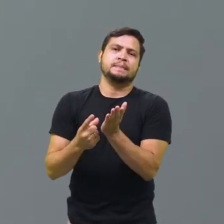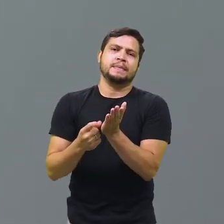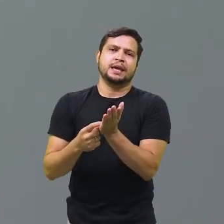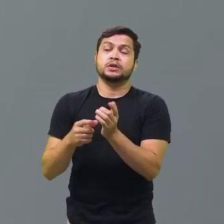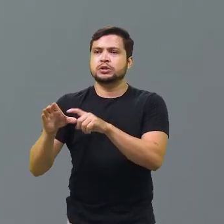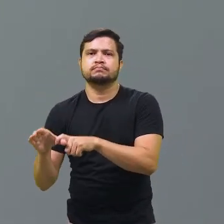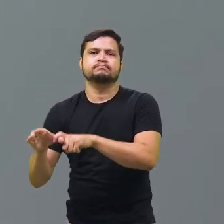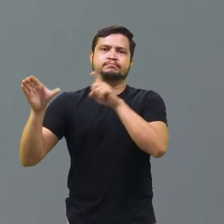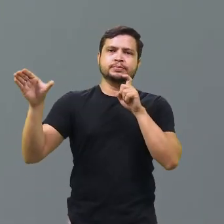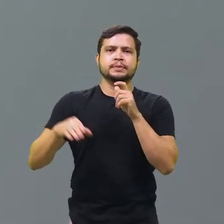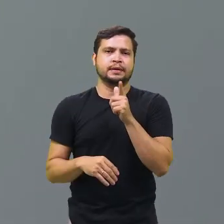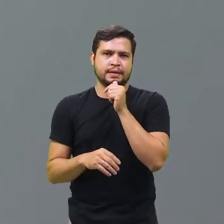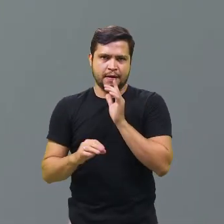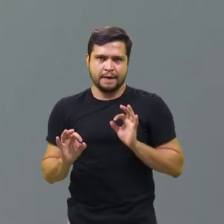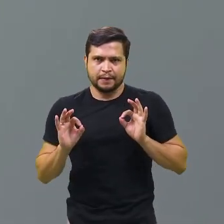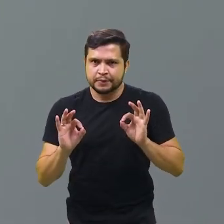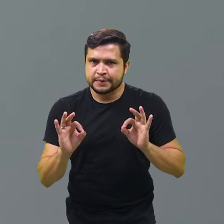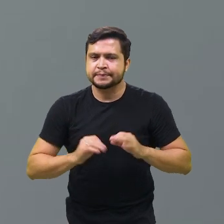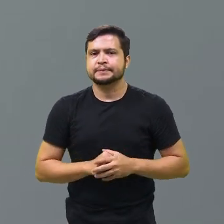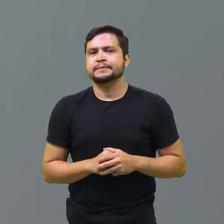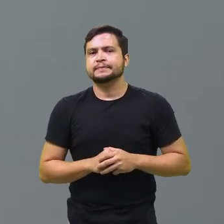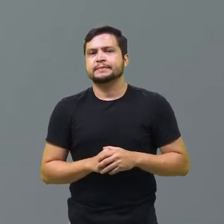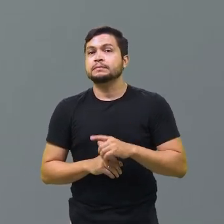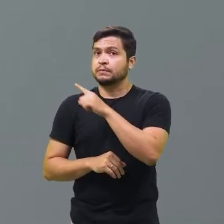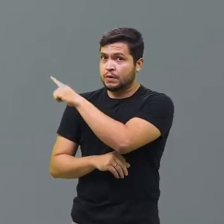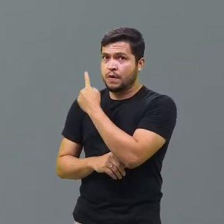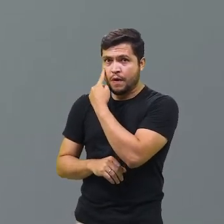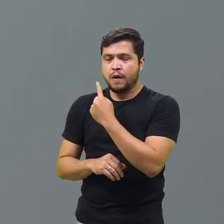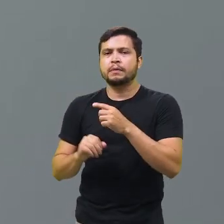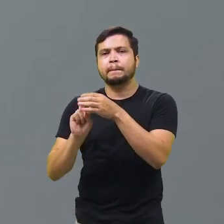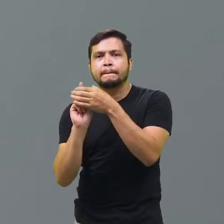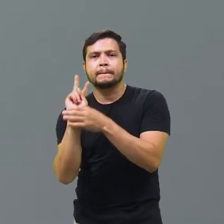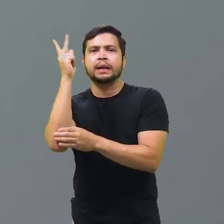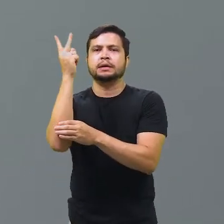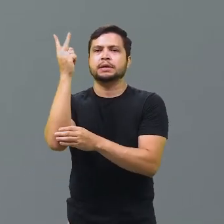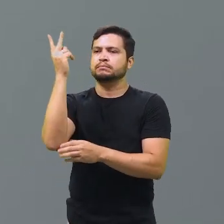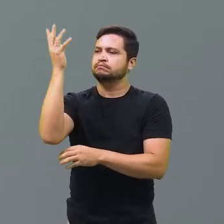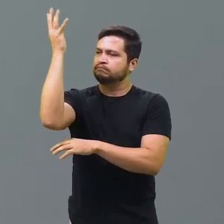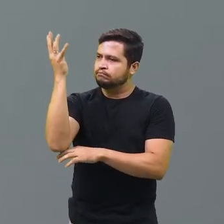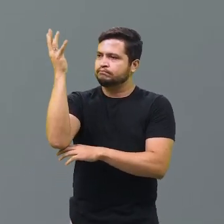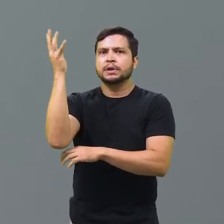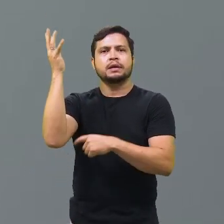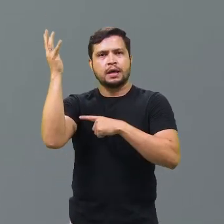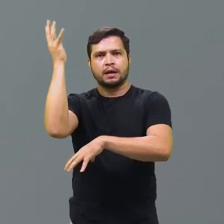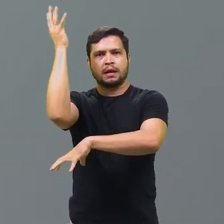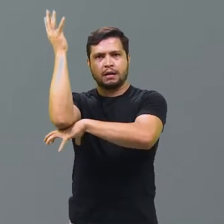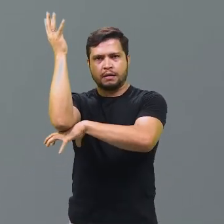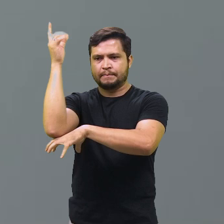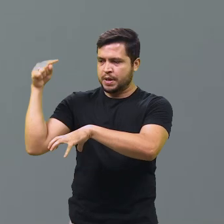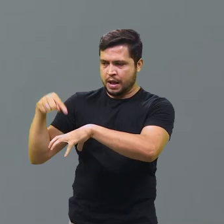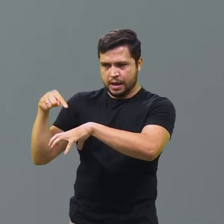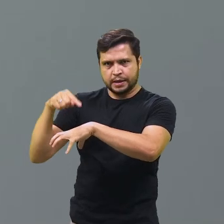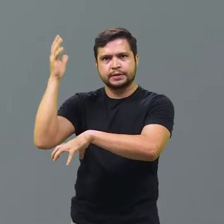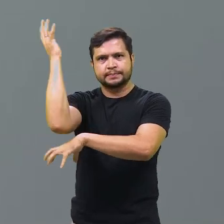maior independência da água, né? Ela possui raiz, caule, folha,